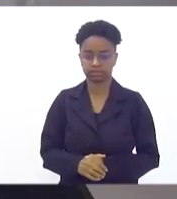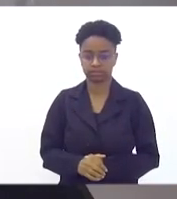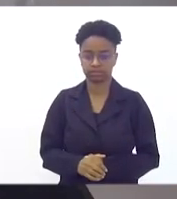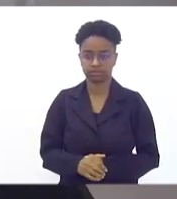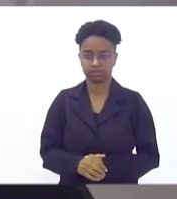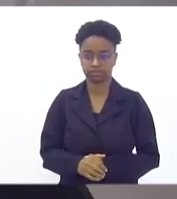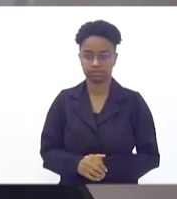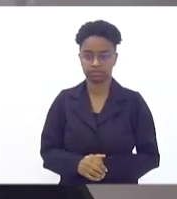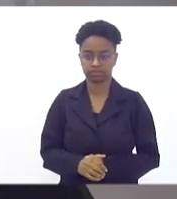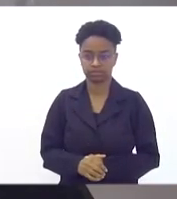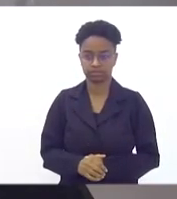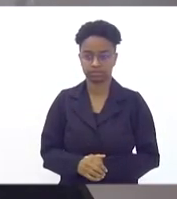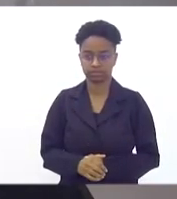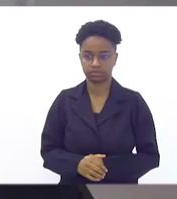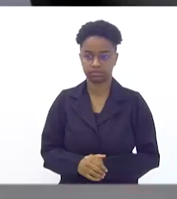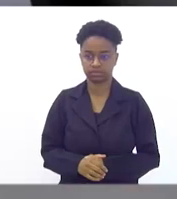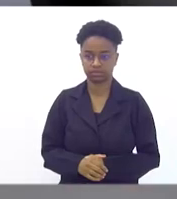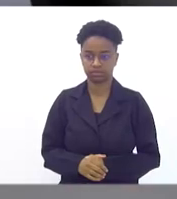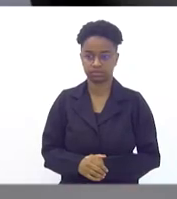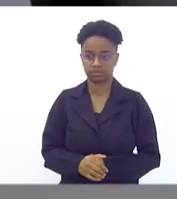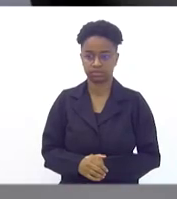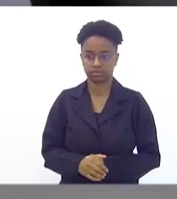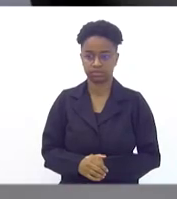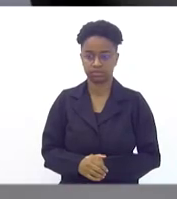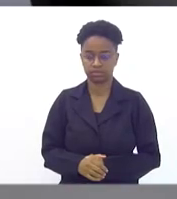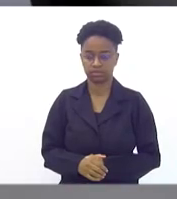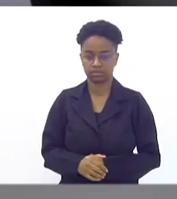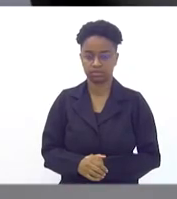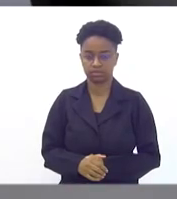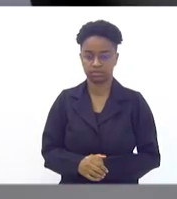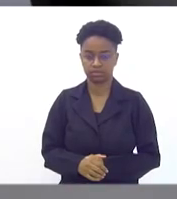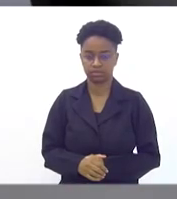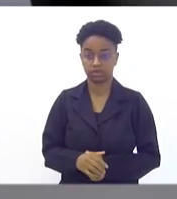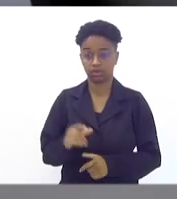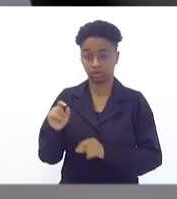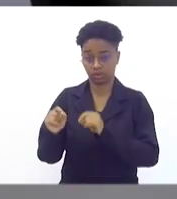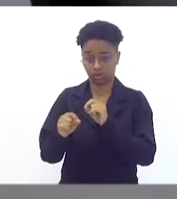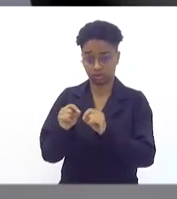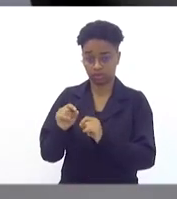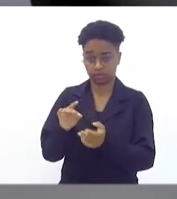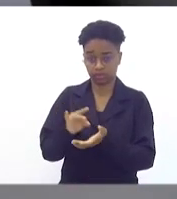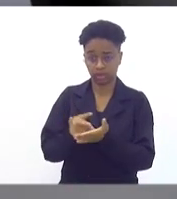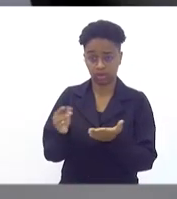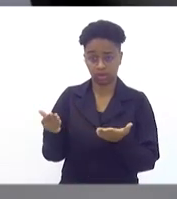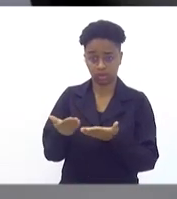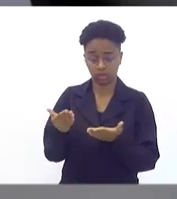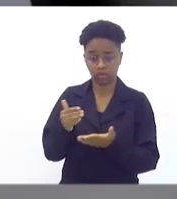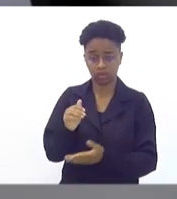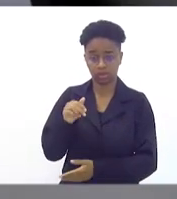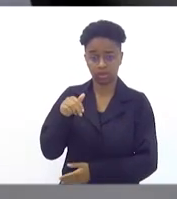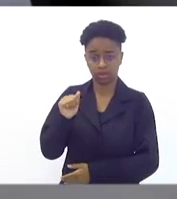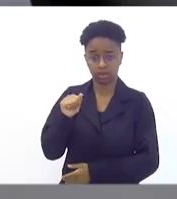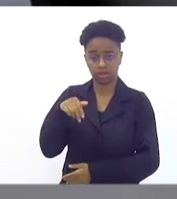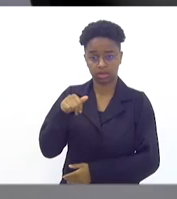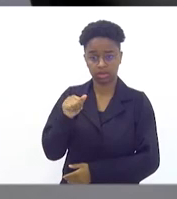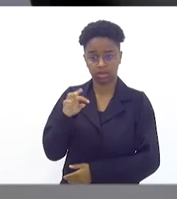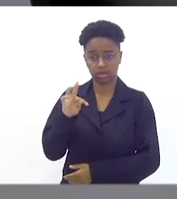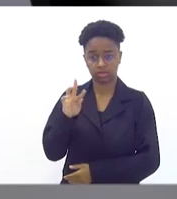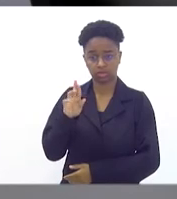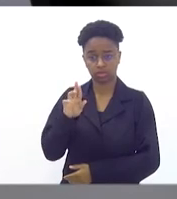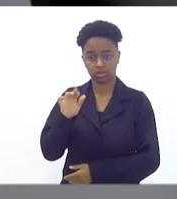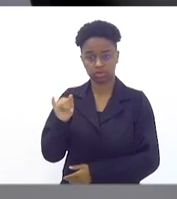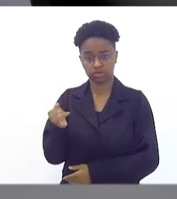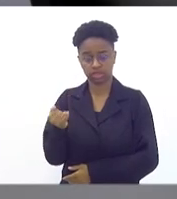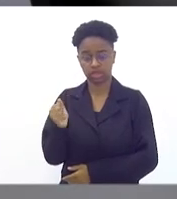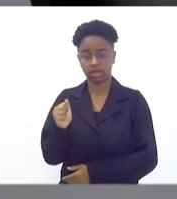secretário e que que ela realmente matuja hoje o que que ele que que ela ela